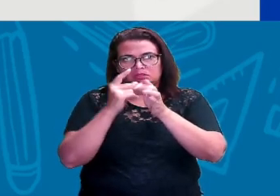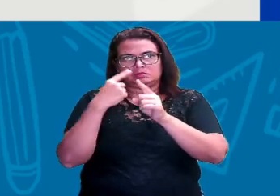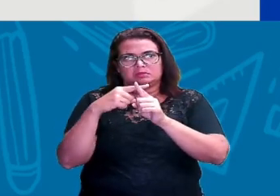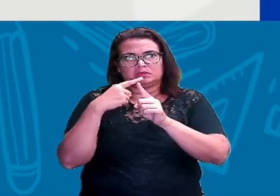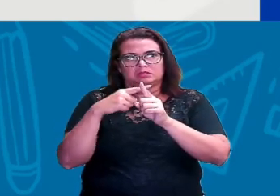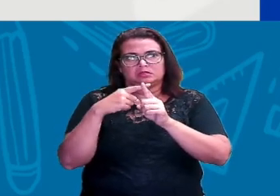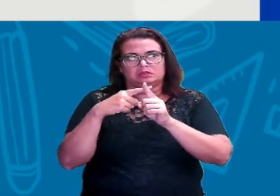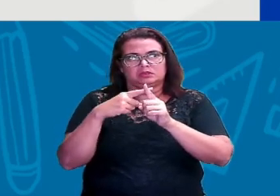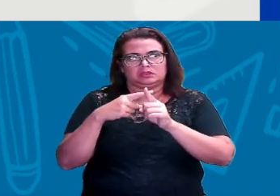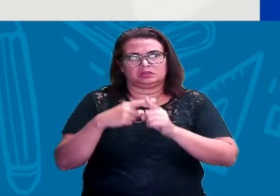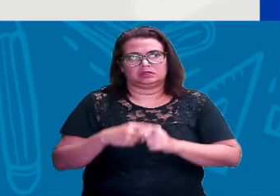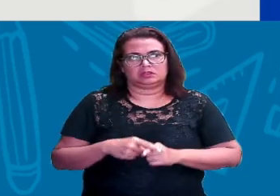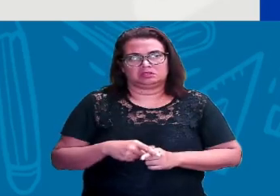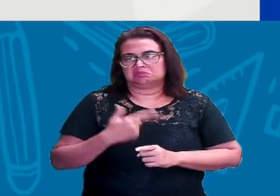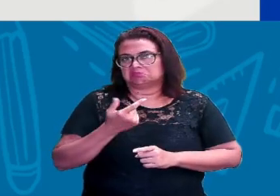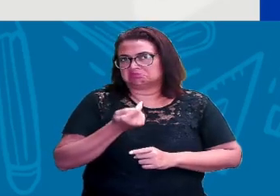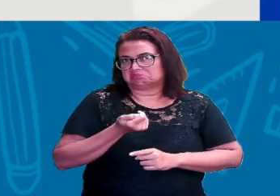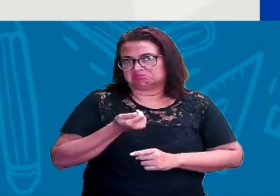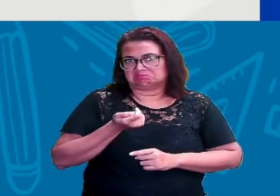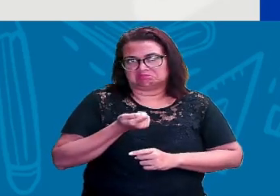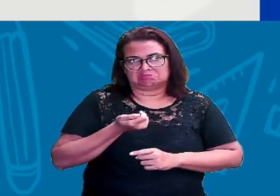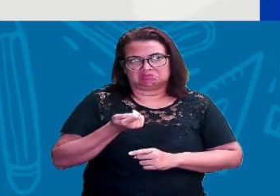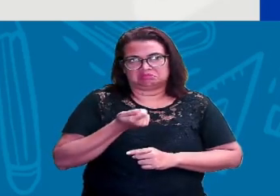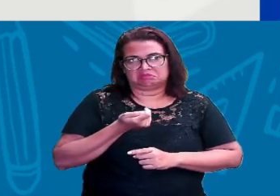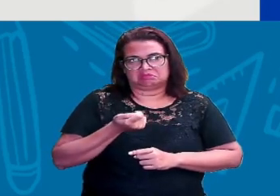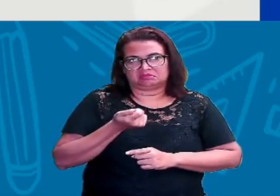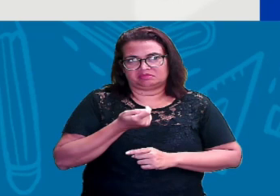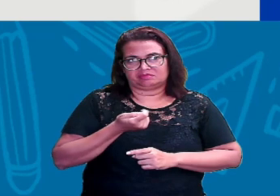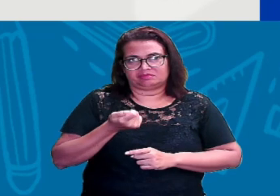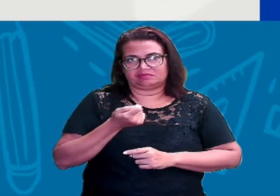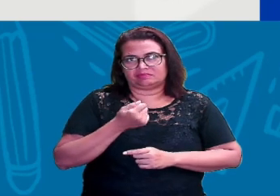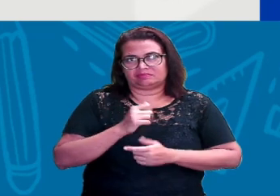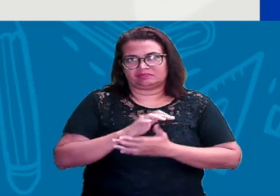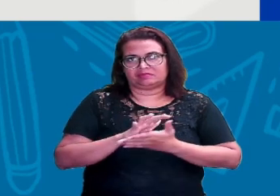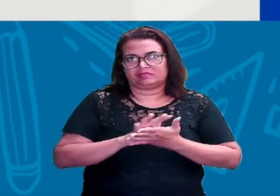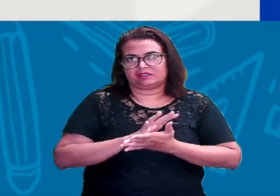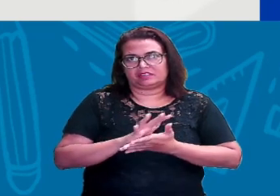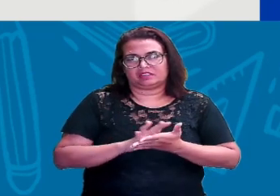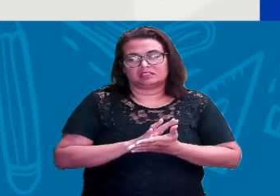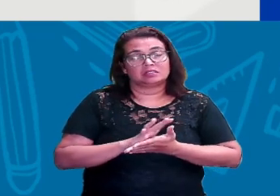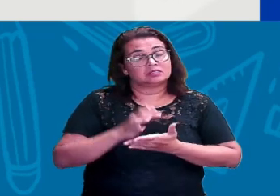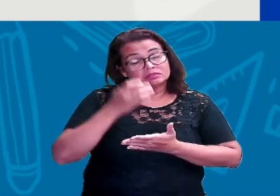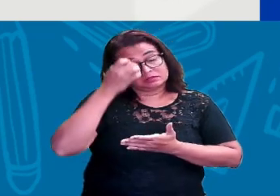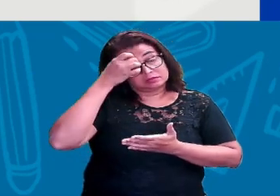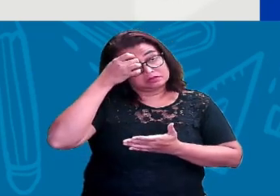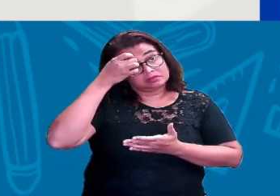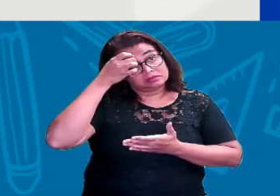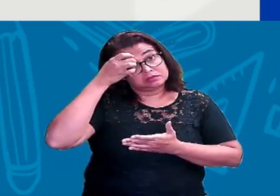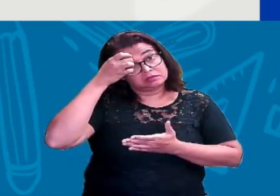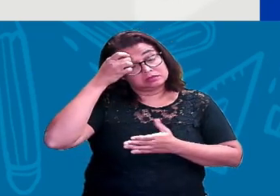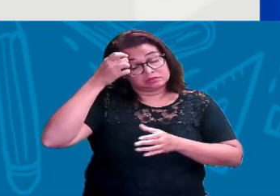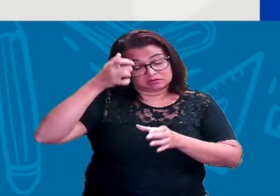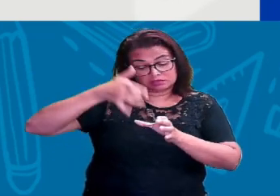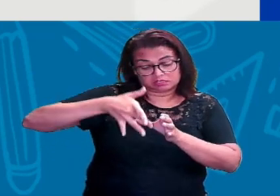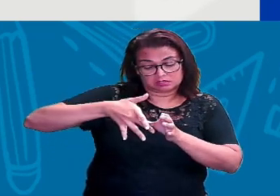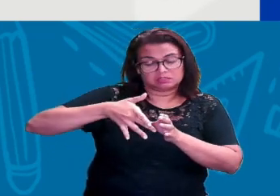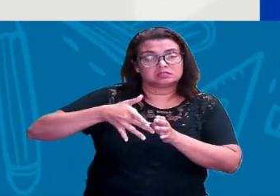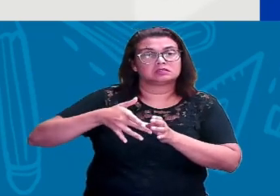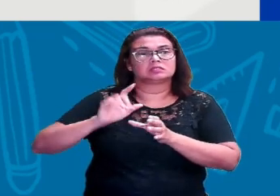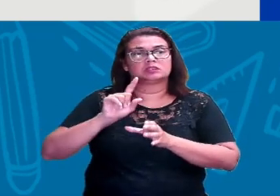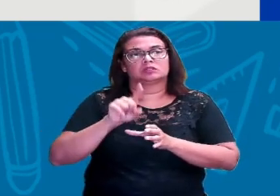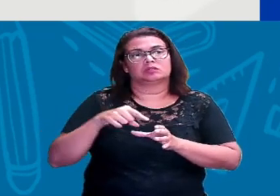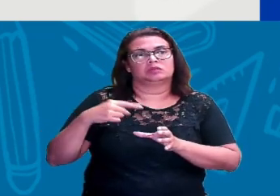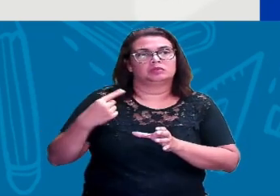cheio? Porque ele não tem quase quantidade nenhuma aí do componente que está dentro desse recipiente. Já